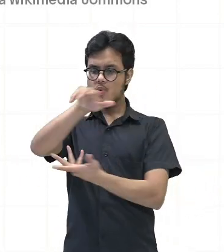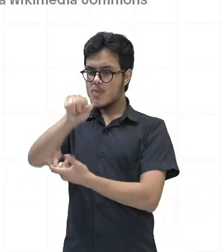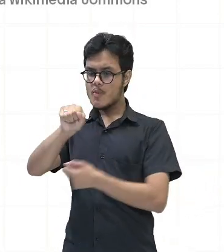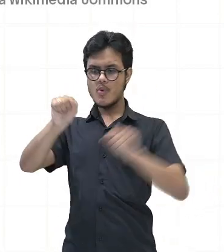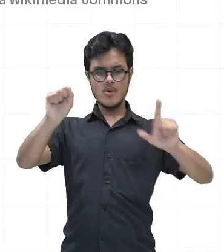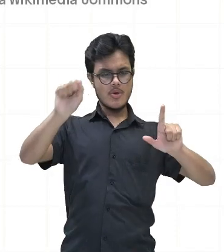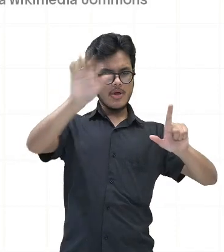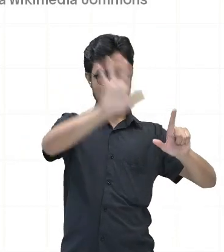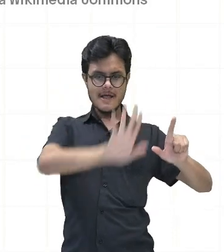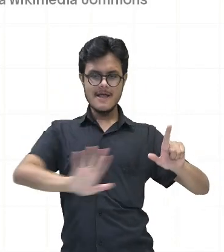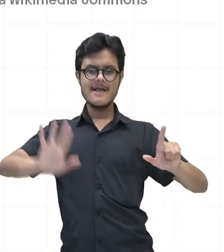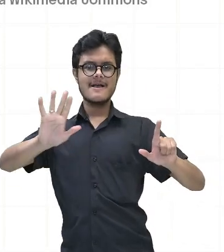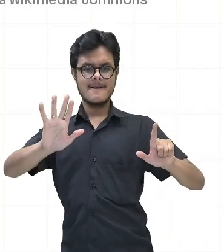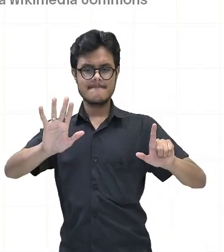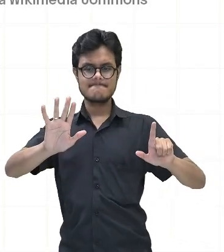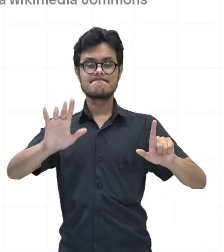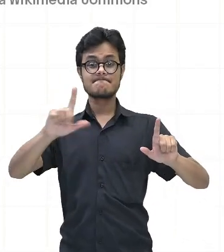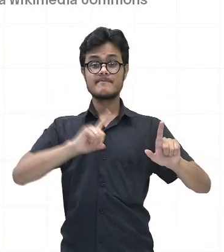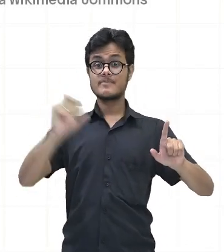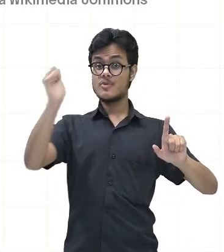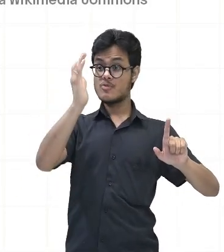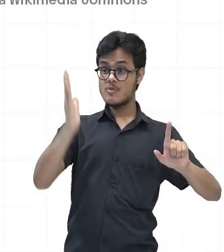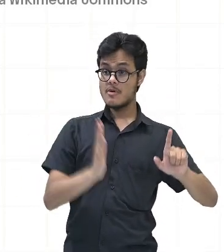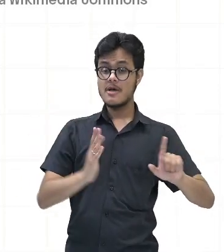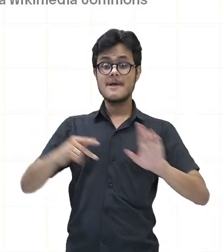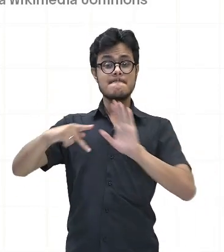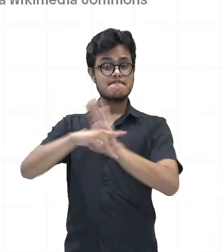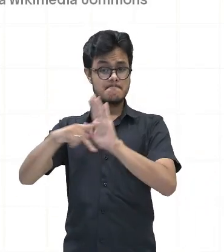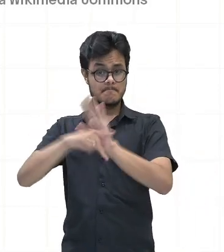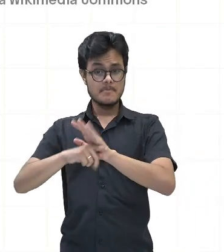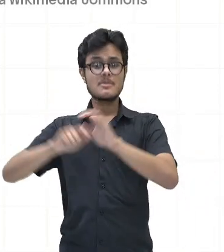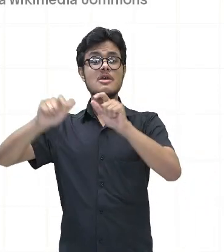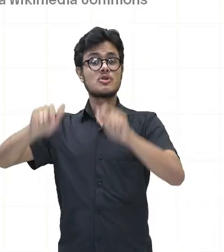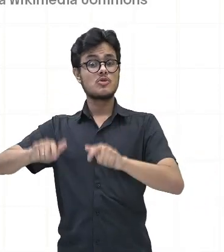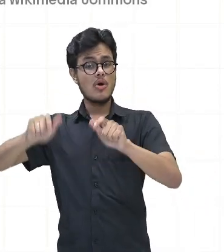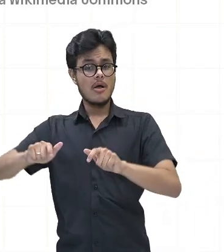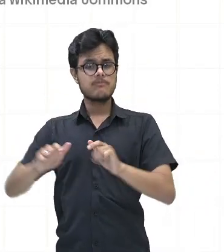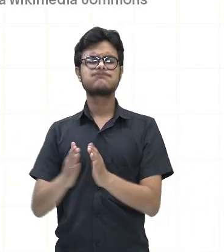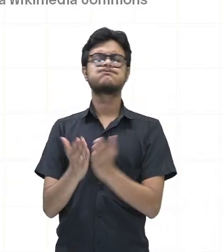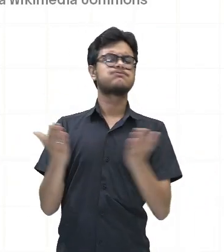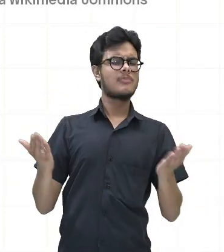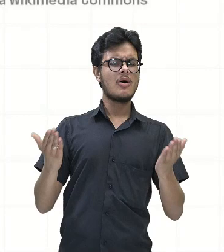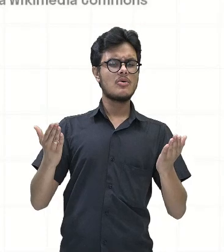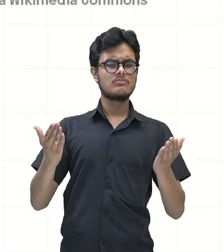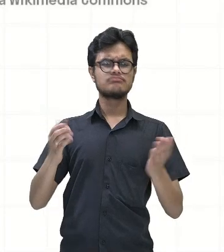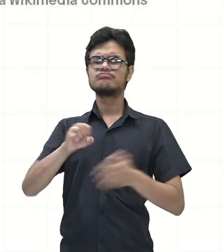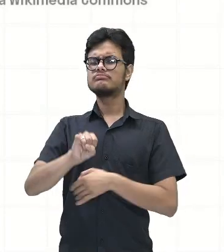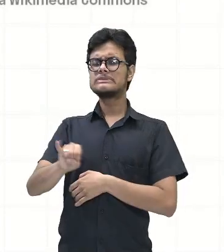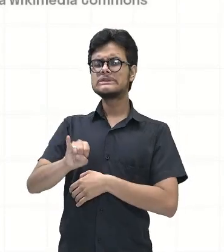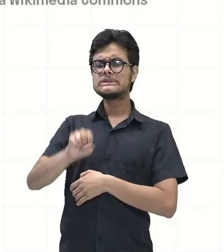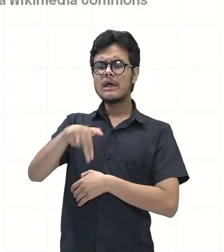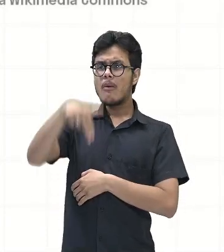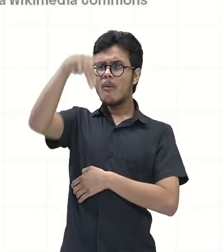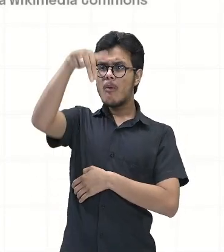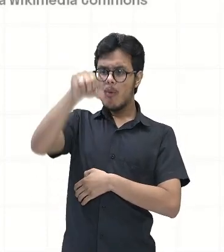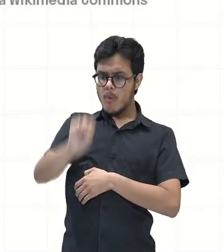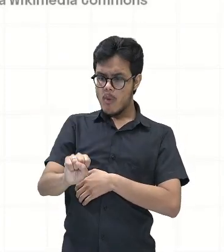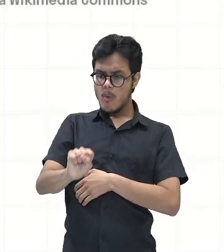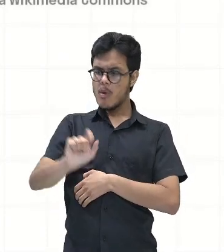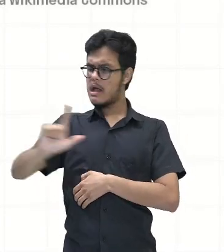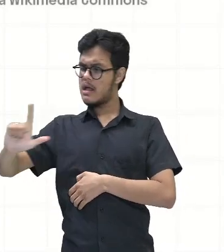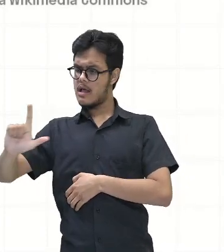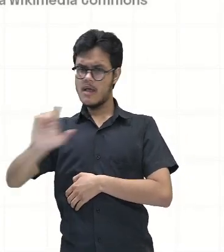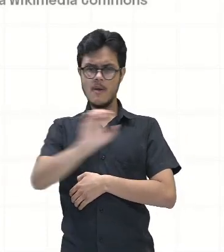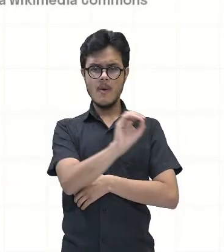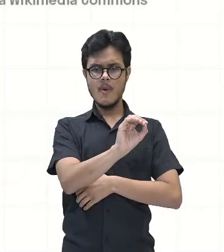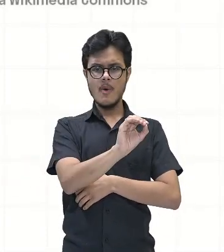a localização do território brasileiro quanto aos hemisférios da Terra, ok? Então,